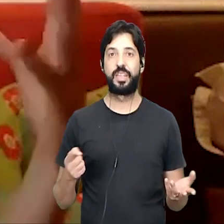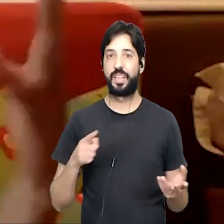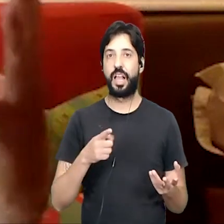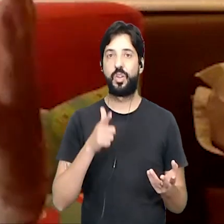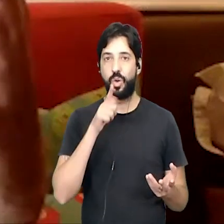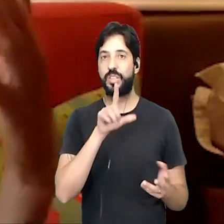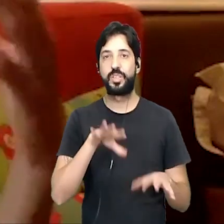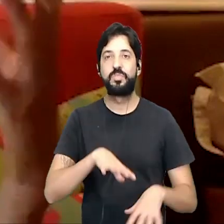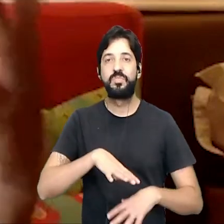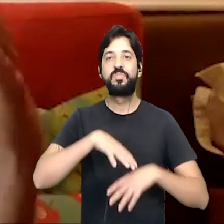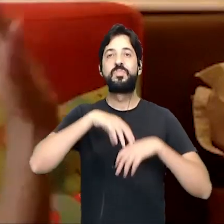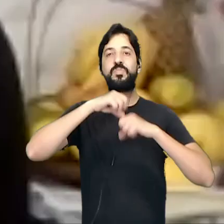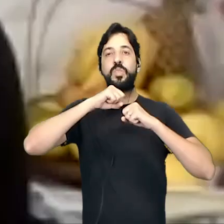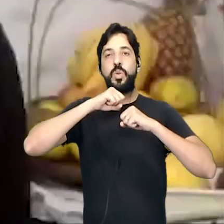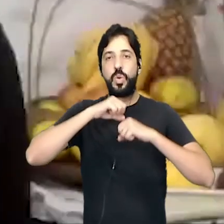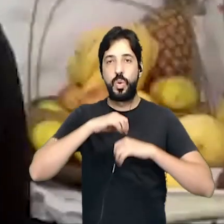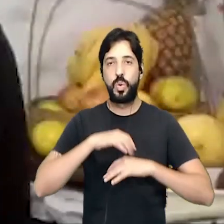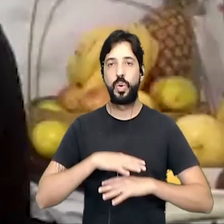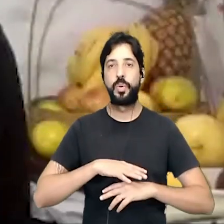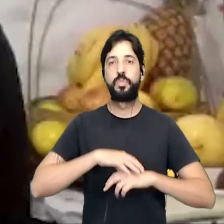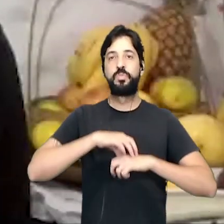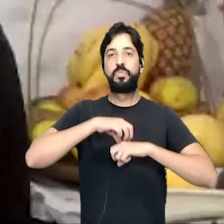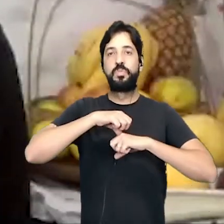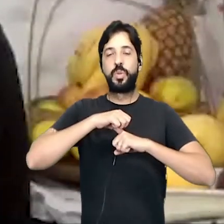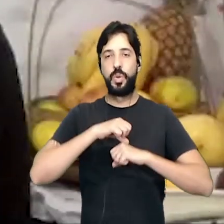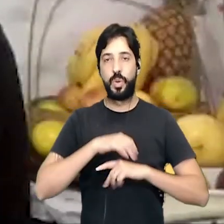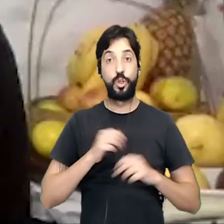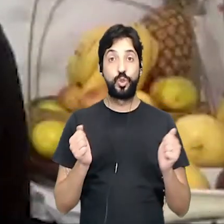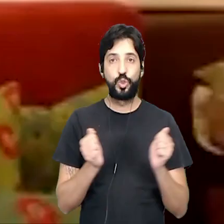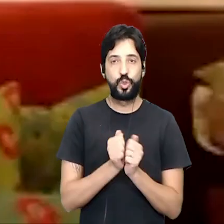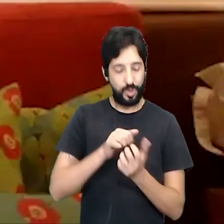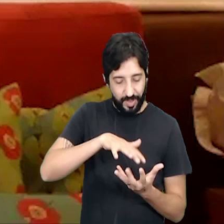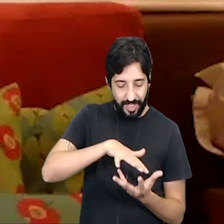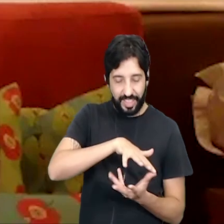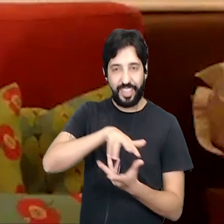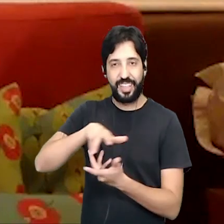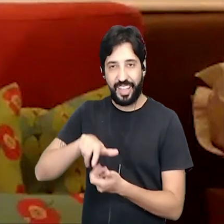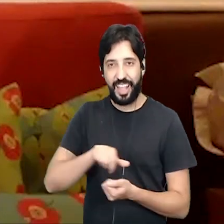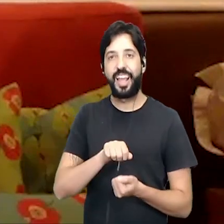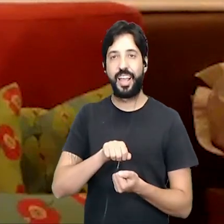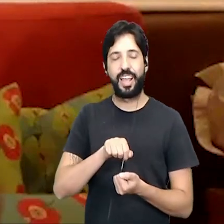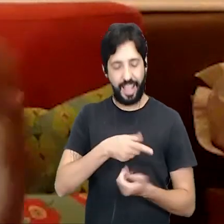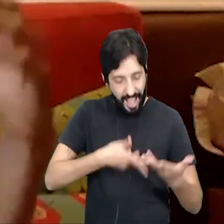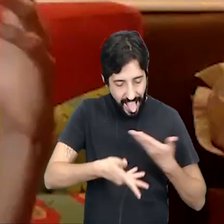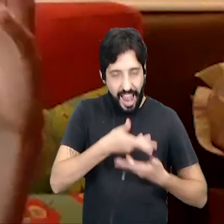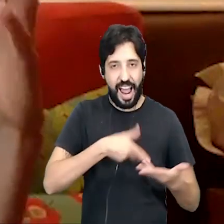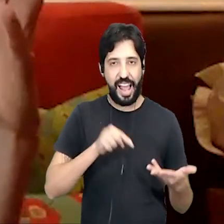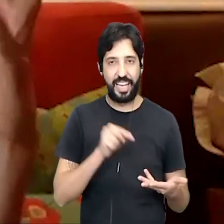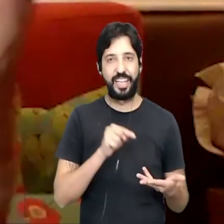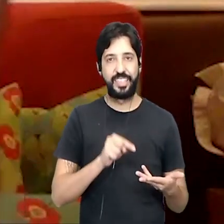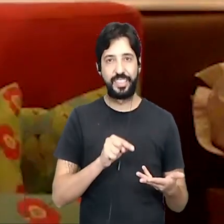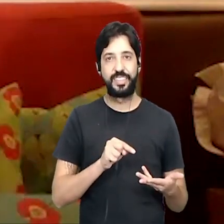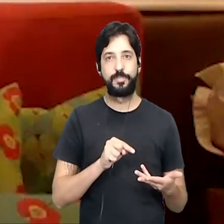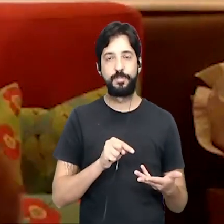que de alguma forma ali estava respirando junto com o organismo Gaia, né? Então